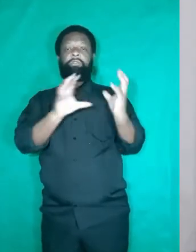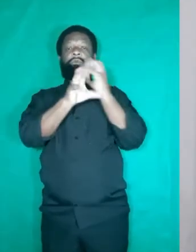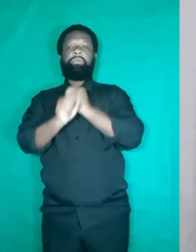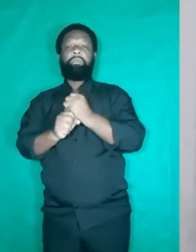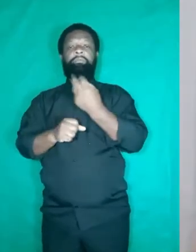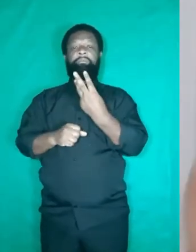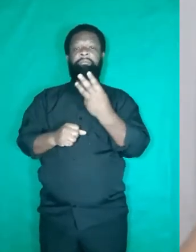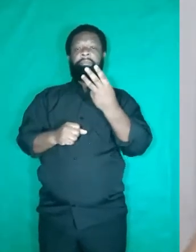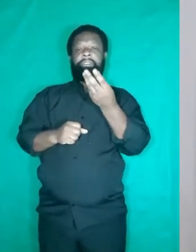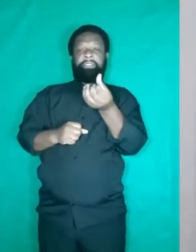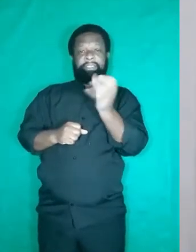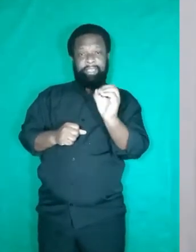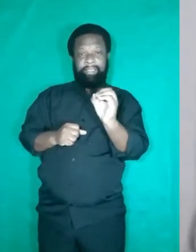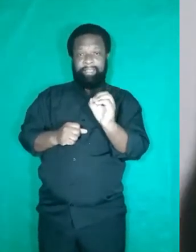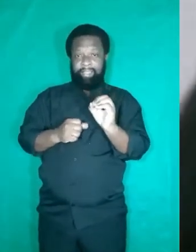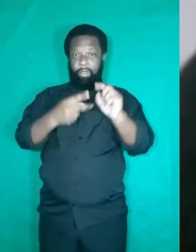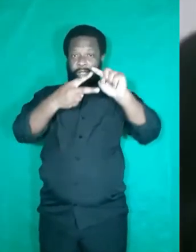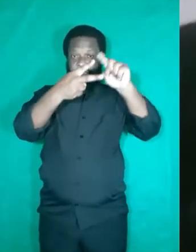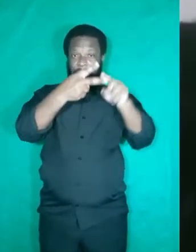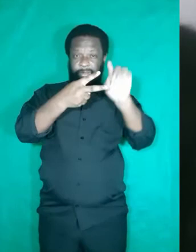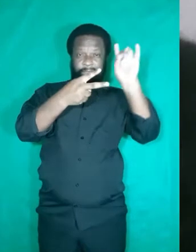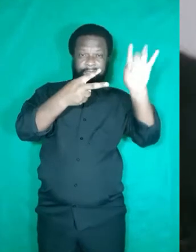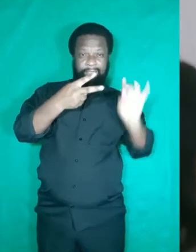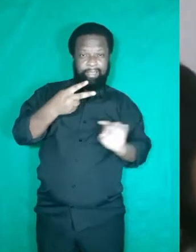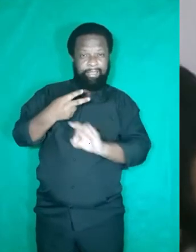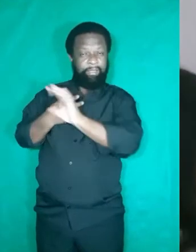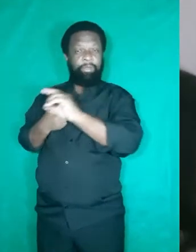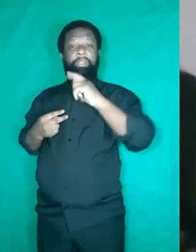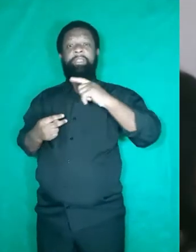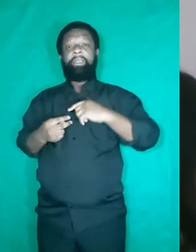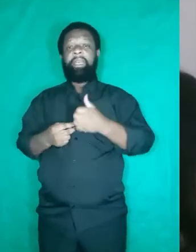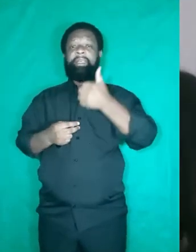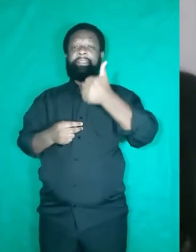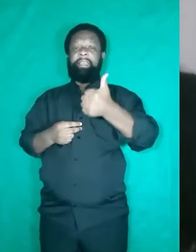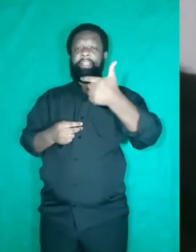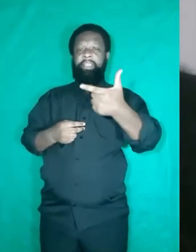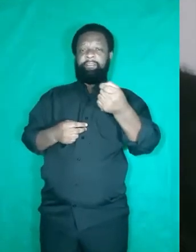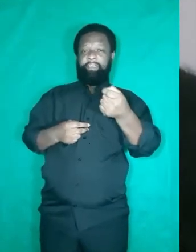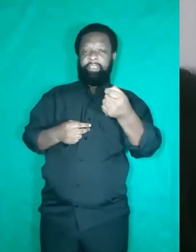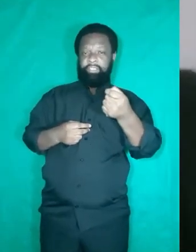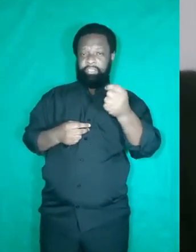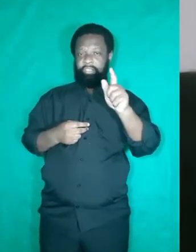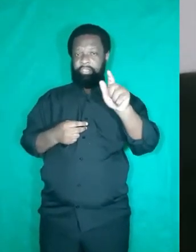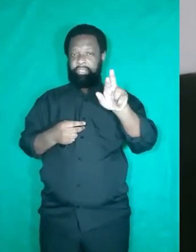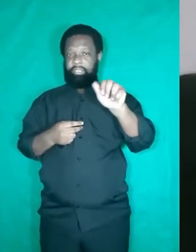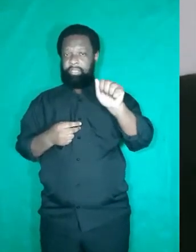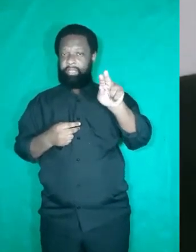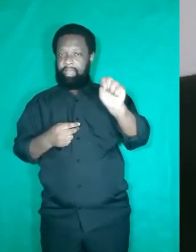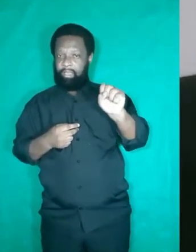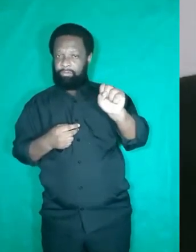totalizando 360. Então, cada ângulo aqui tem 120 graus.